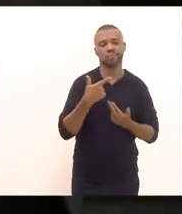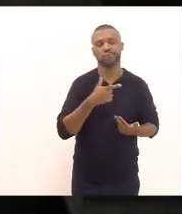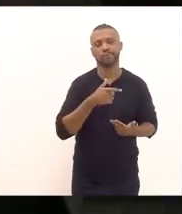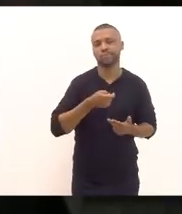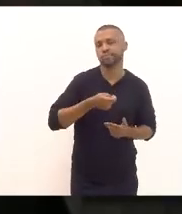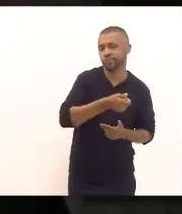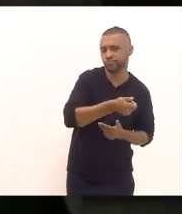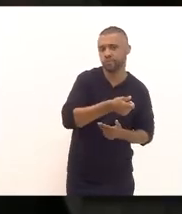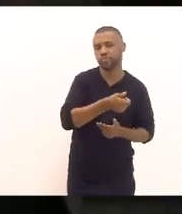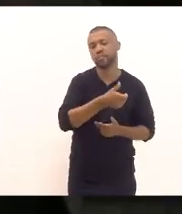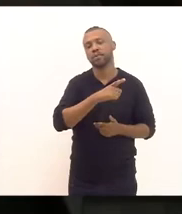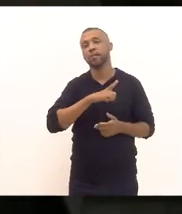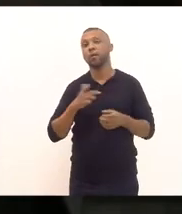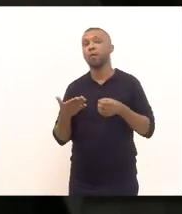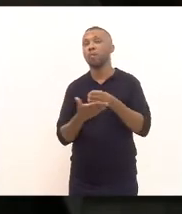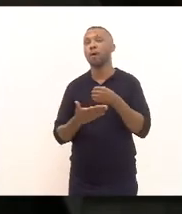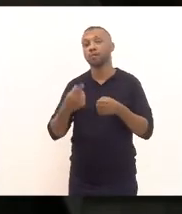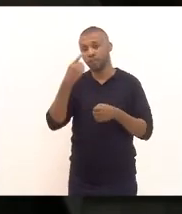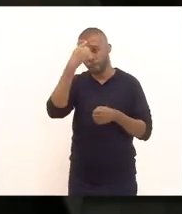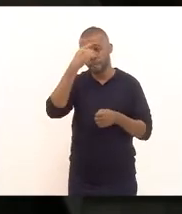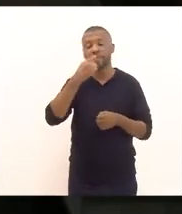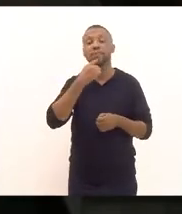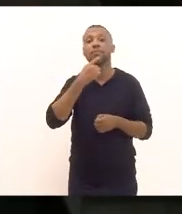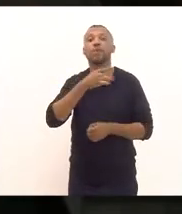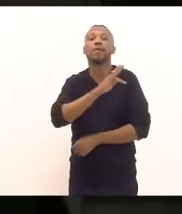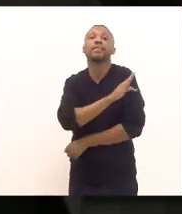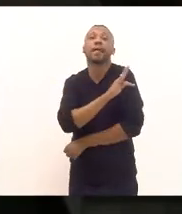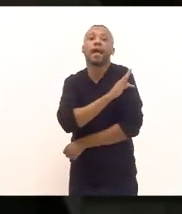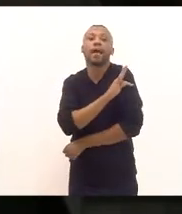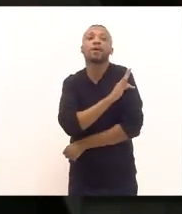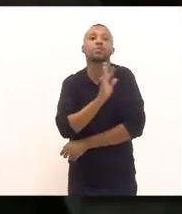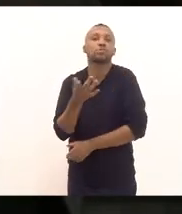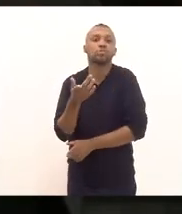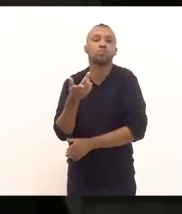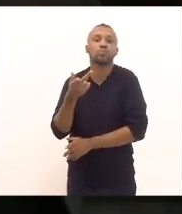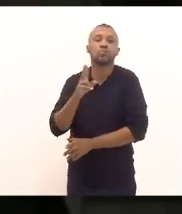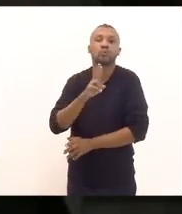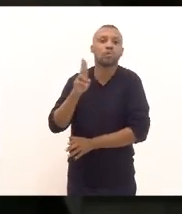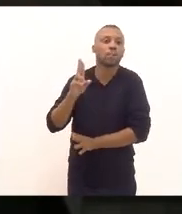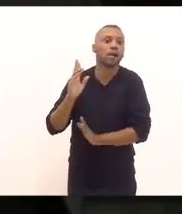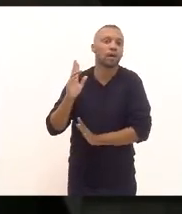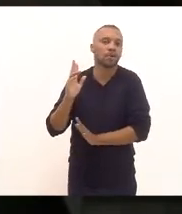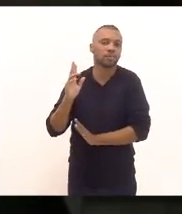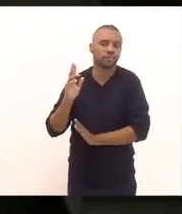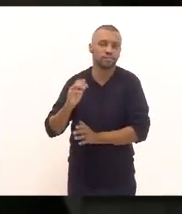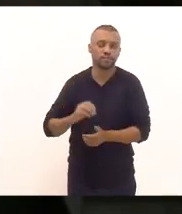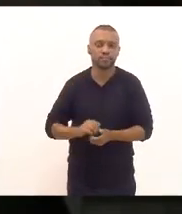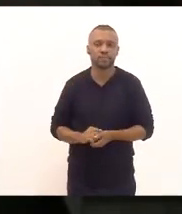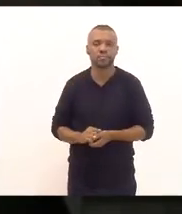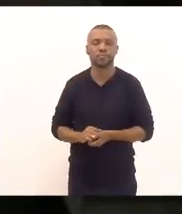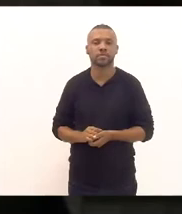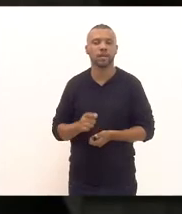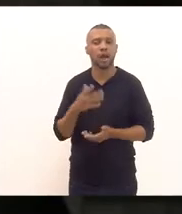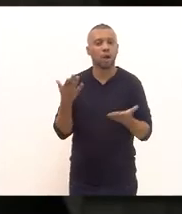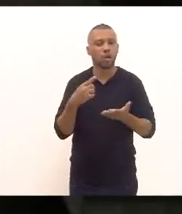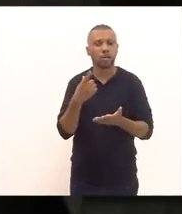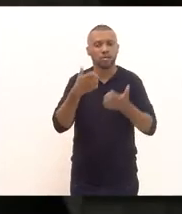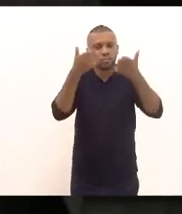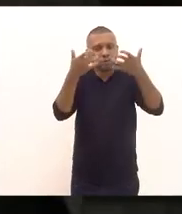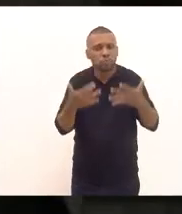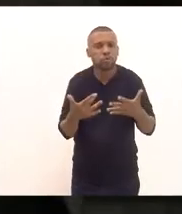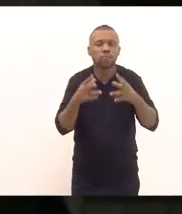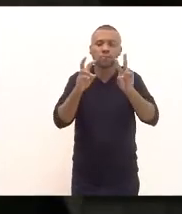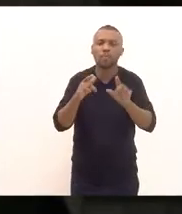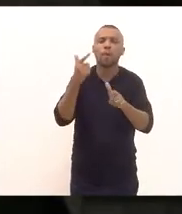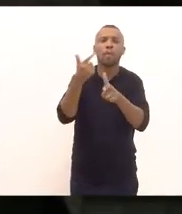tendo como base Lucinha o perfil técnico dos nomeados isso não se faz né agora na discussão que temos feito sobre